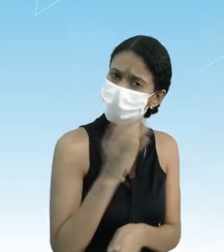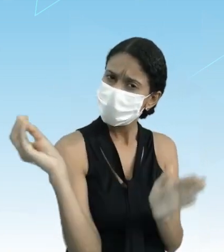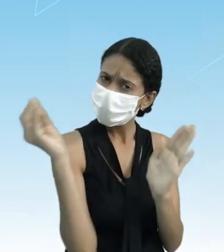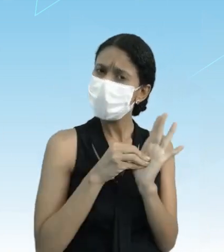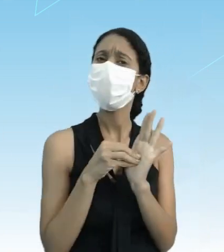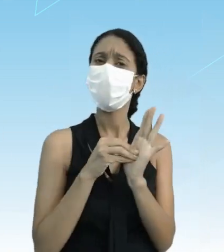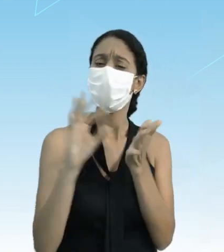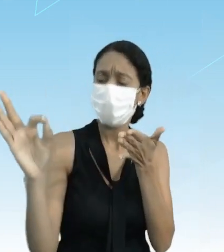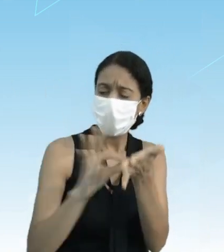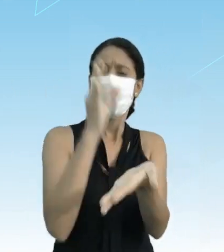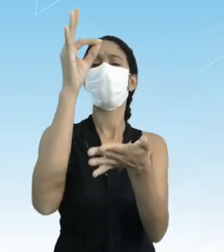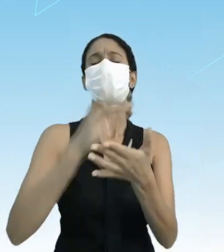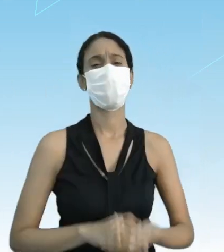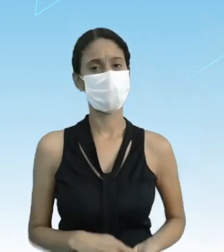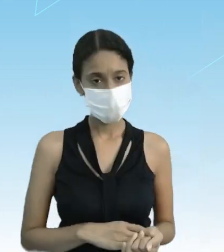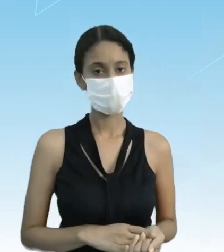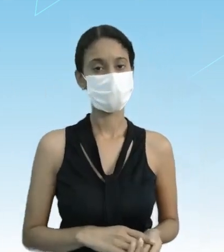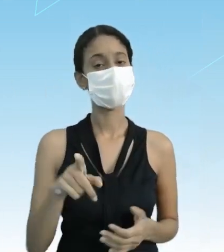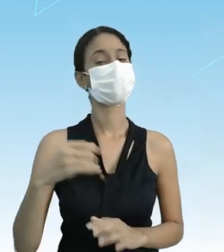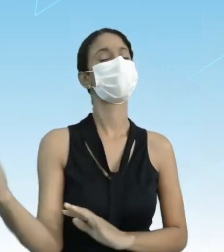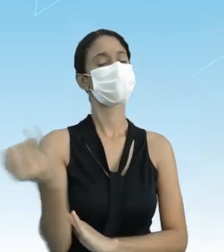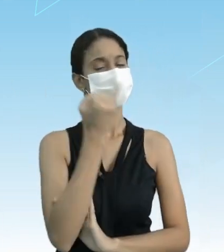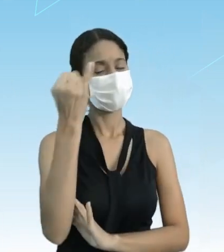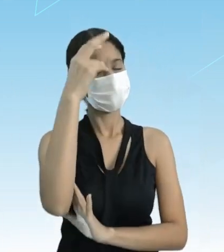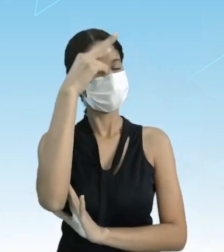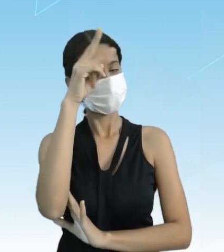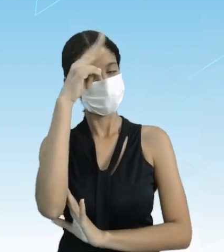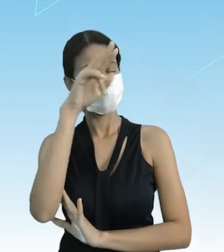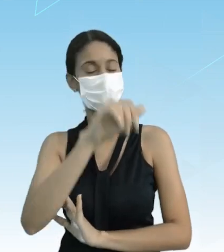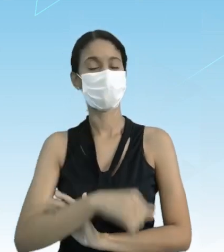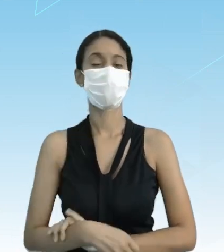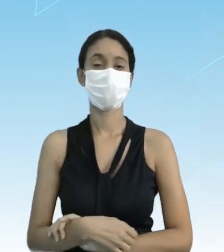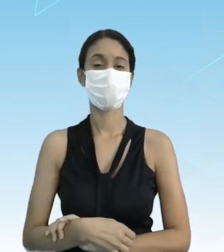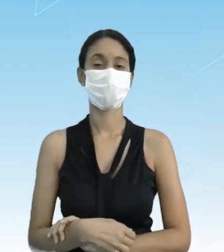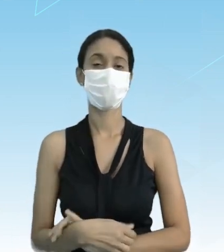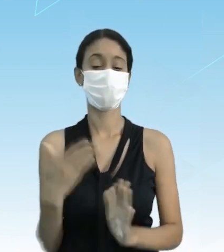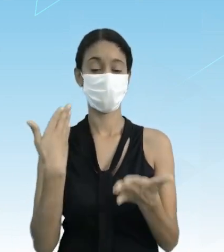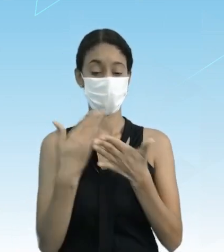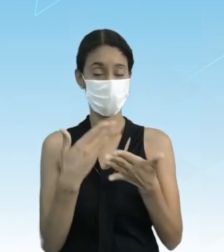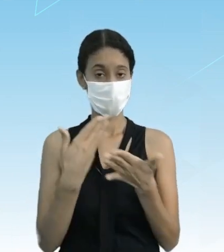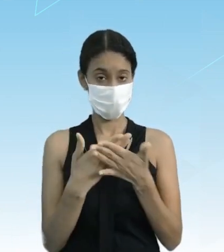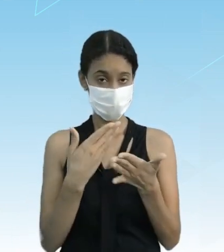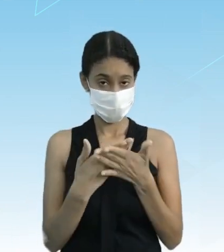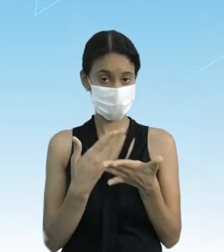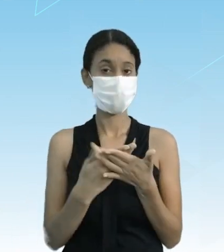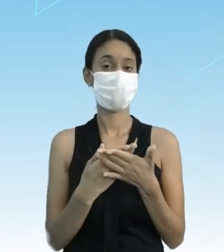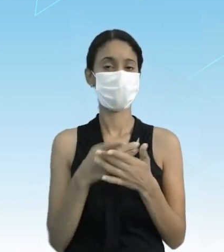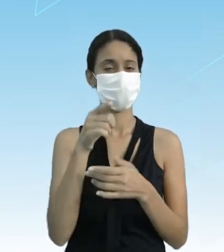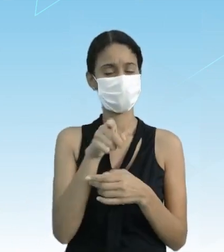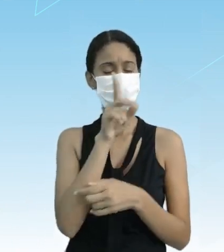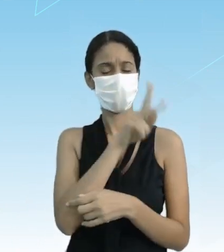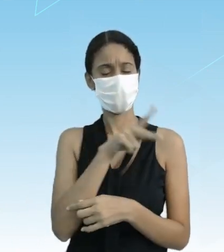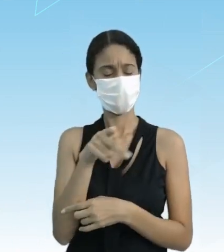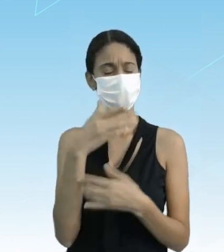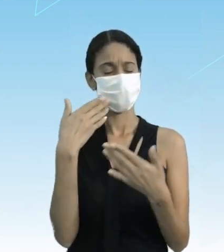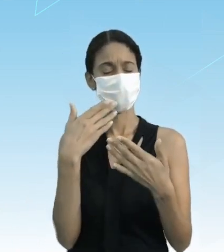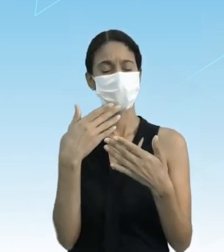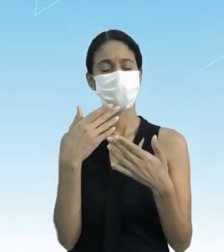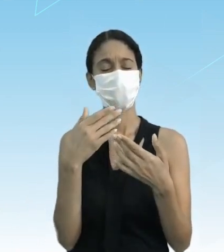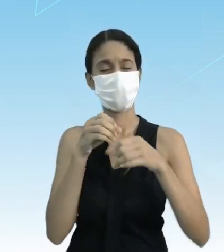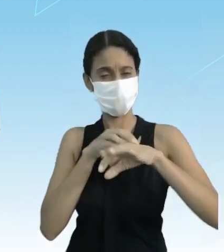colocamos a autoria? É importante lembrar aquele estudo que o seu professor lhe ensinou, as